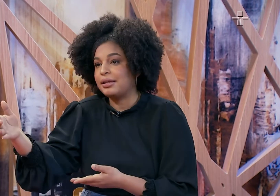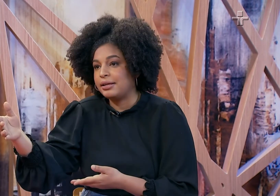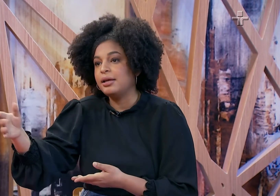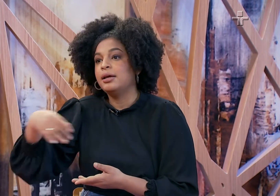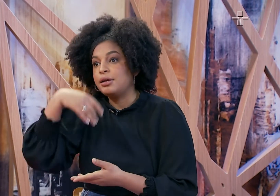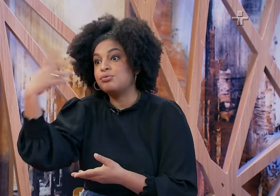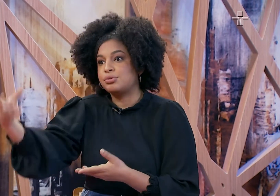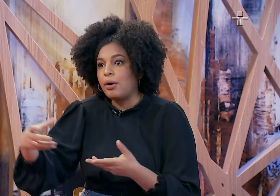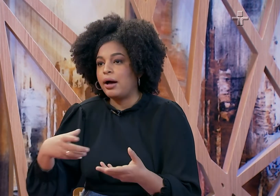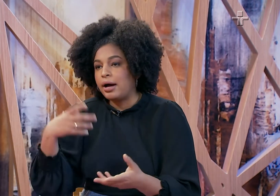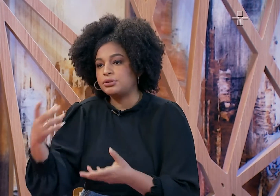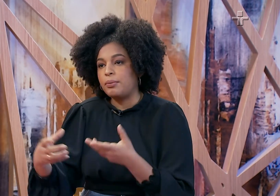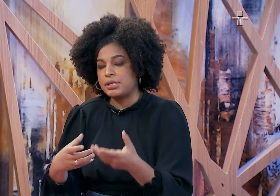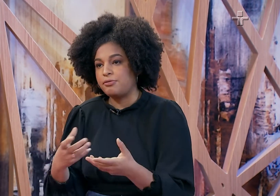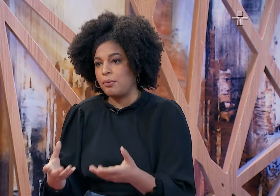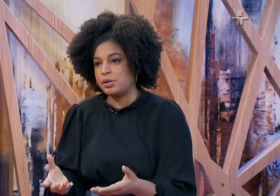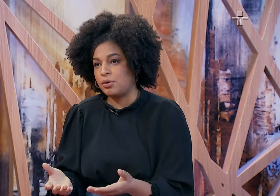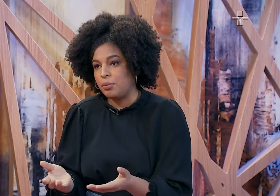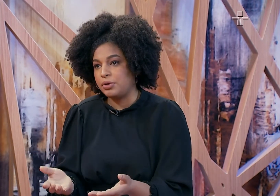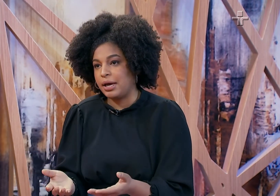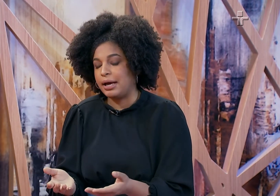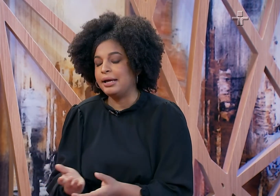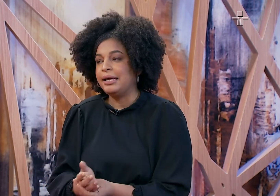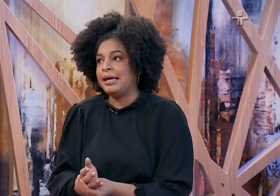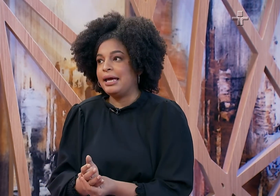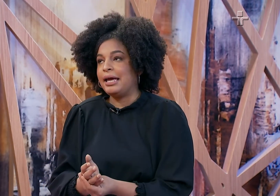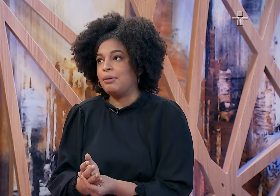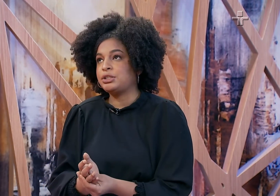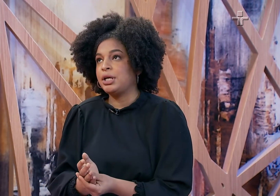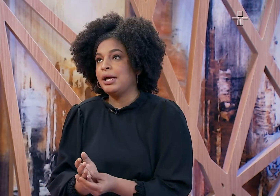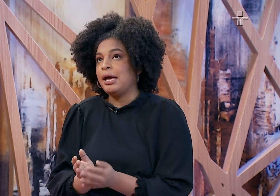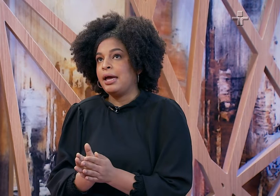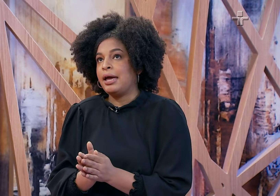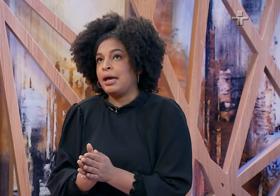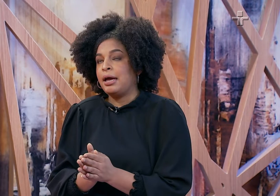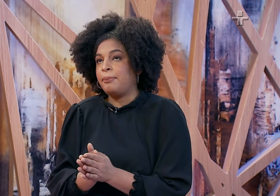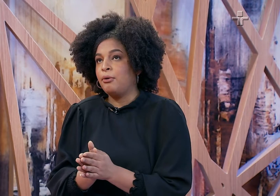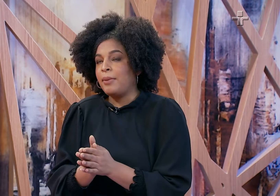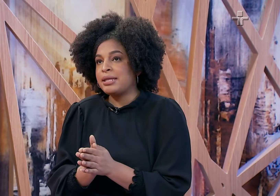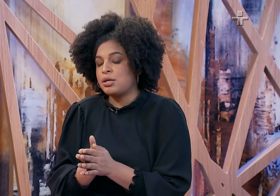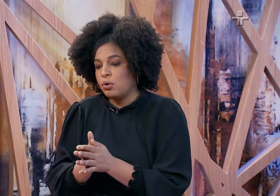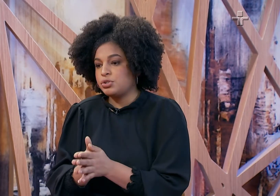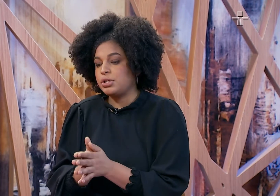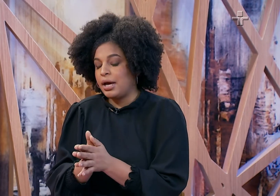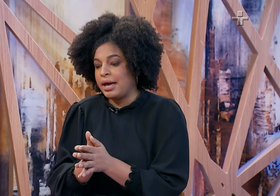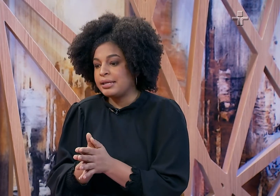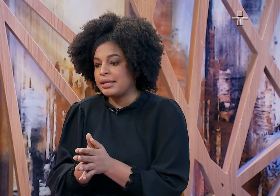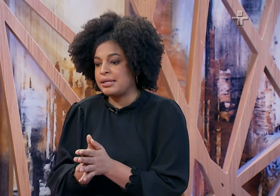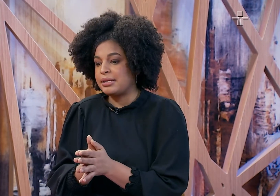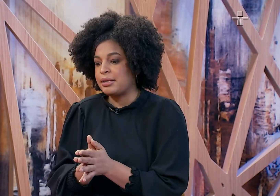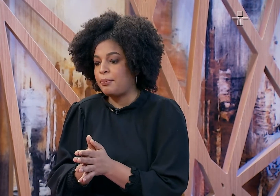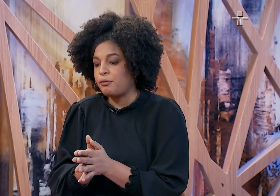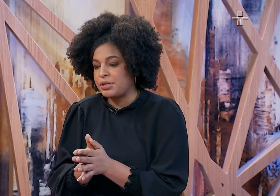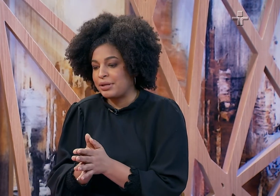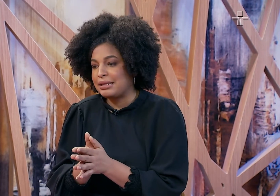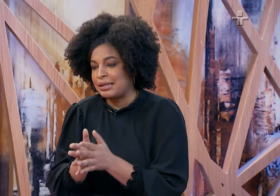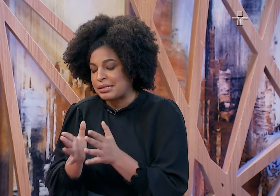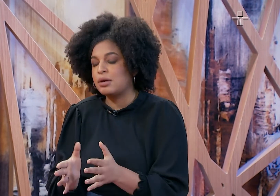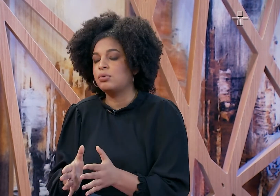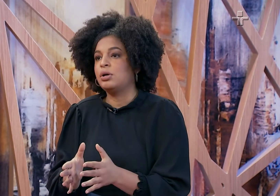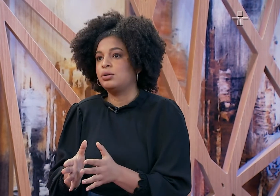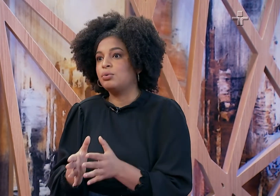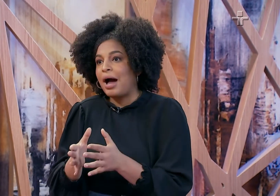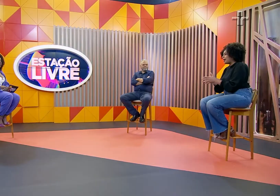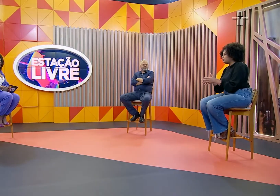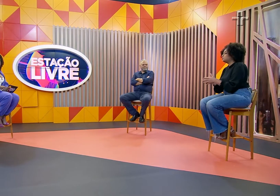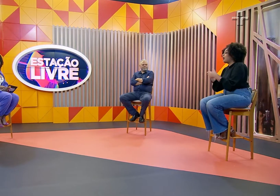o Hitler, né, que usou a rádio como essa forma de se comunicar. Eu acho que, por mais que hoje ainda exista essa